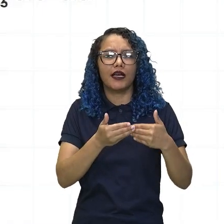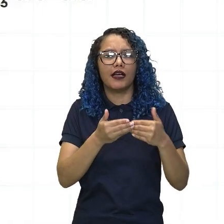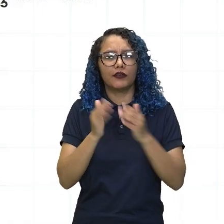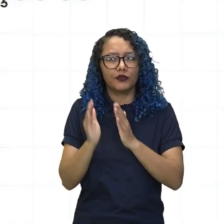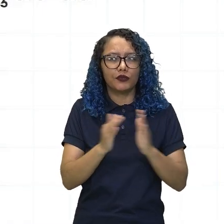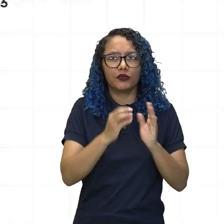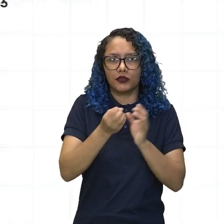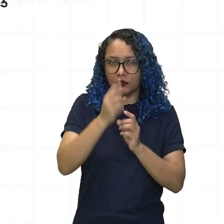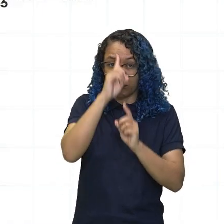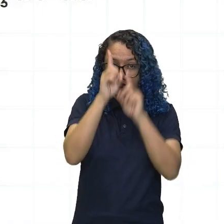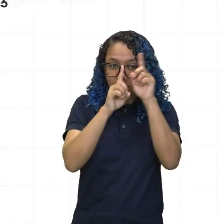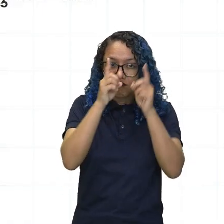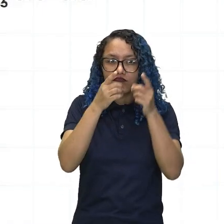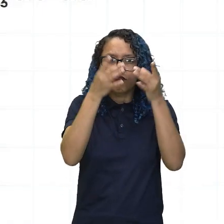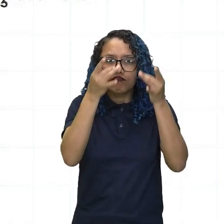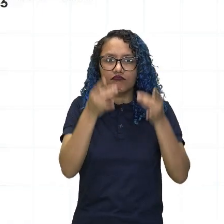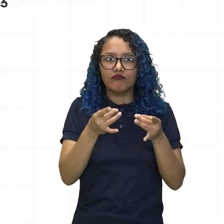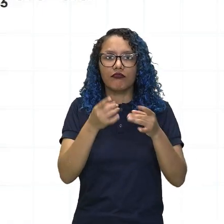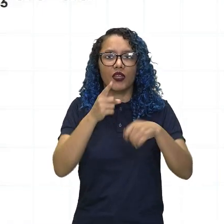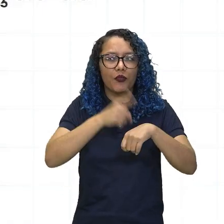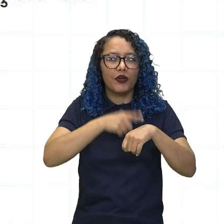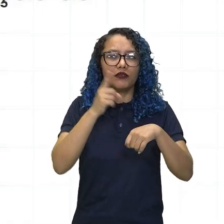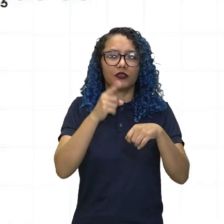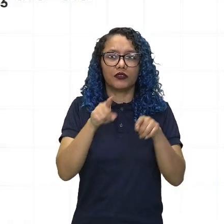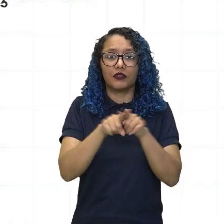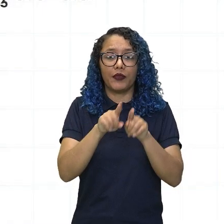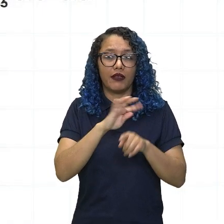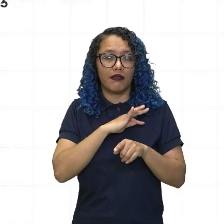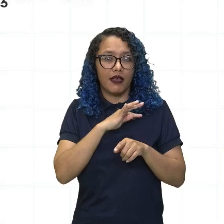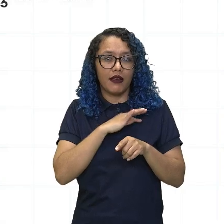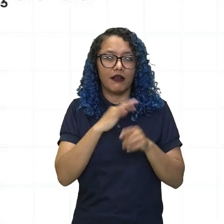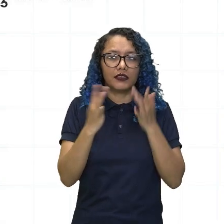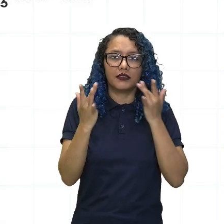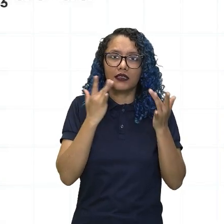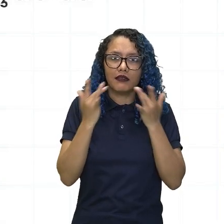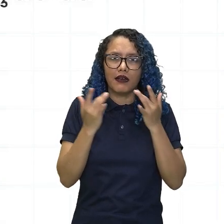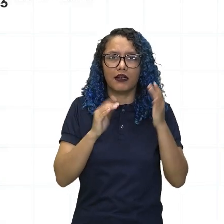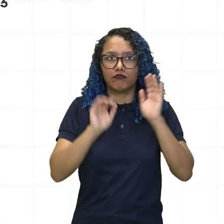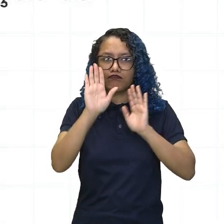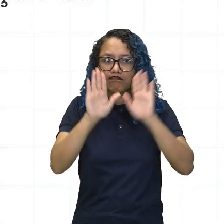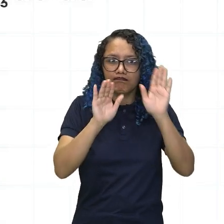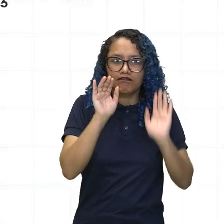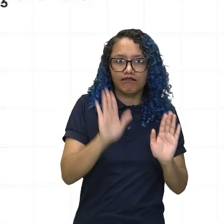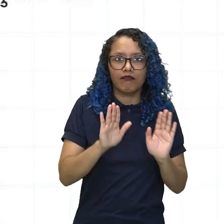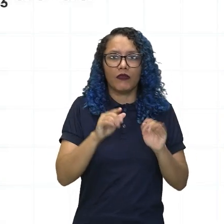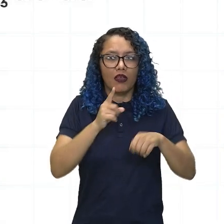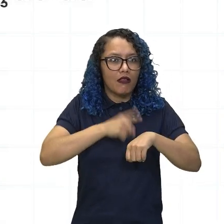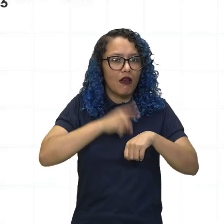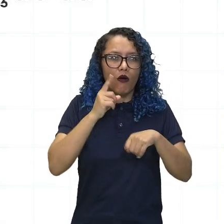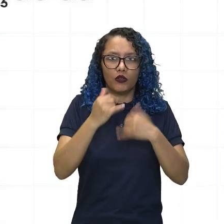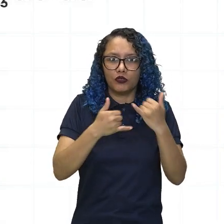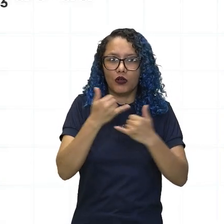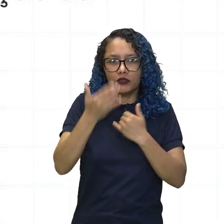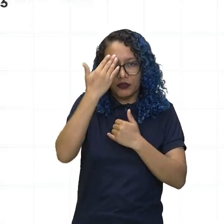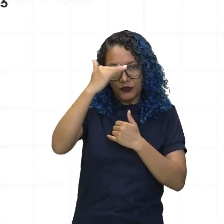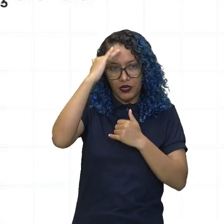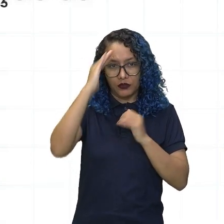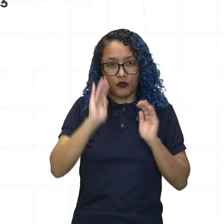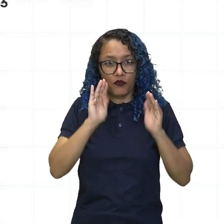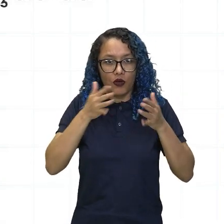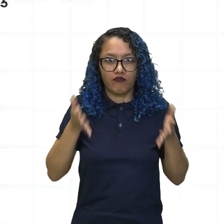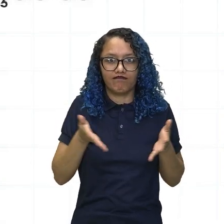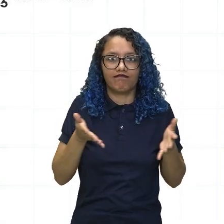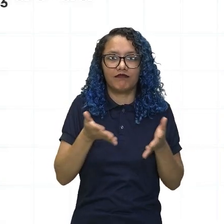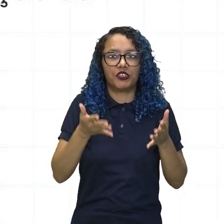criação. E o detalhamento, improvisações e técnicas teatrais, mímica, improvisação, jogos dramáticos